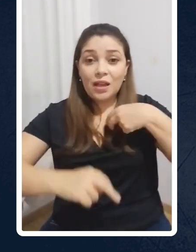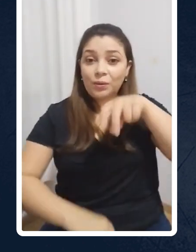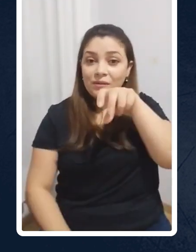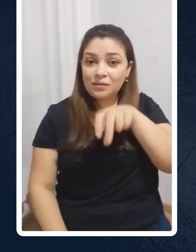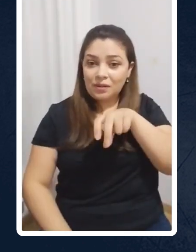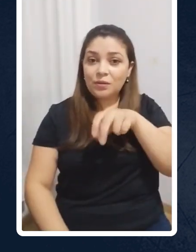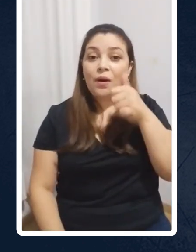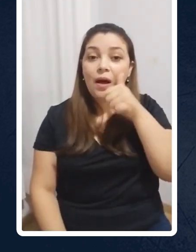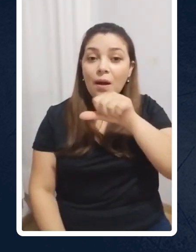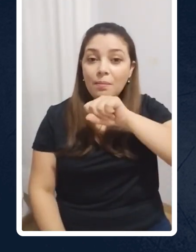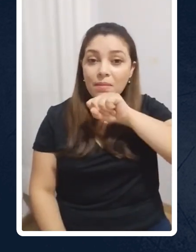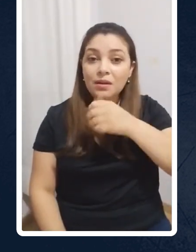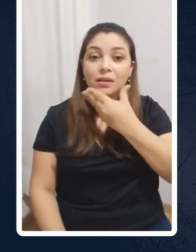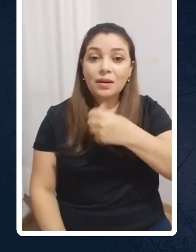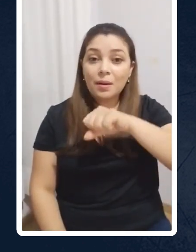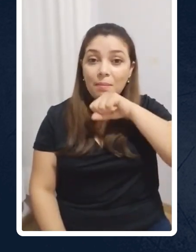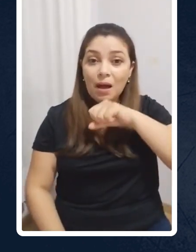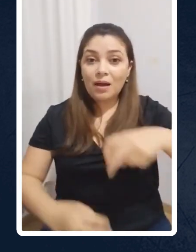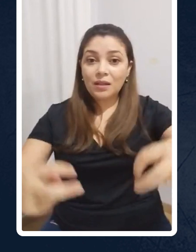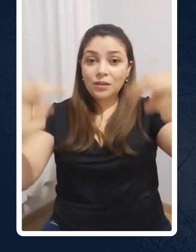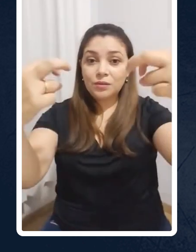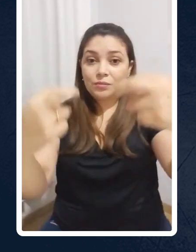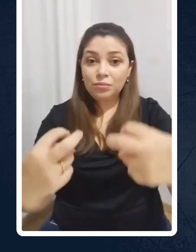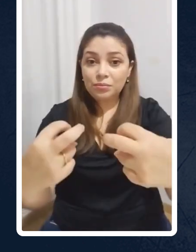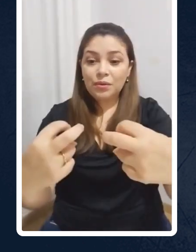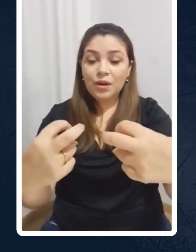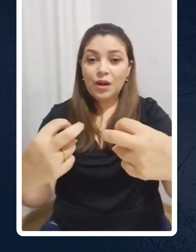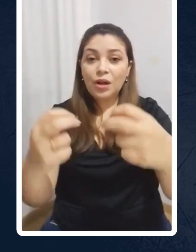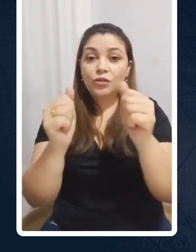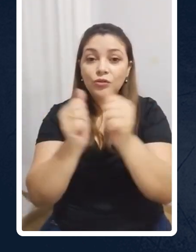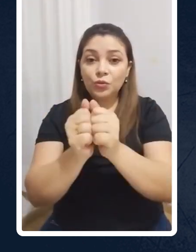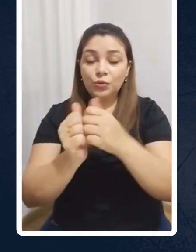o pai fazia as perguntas e eu respondia em Libras.